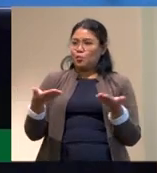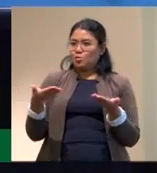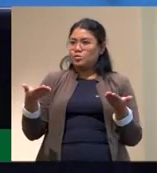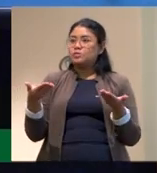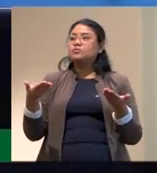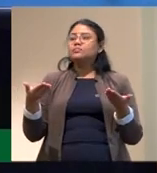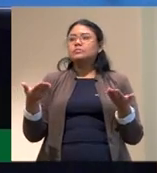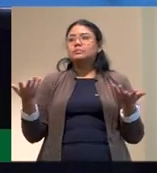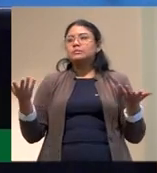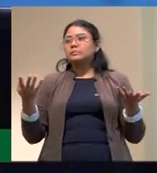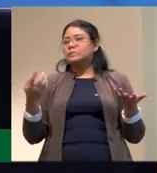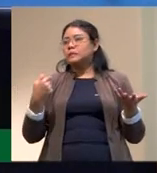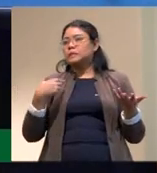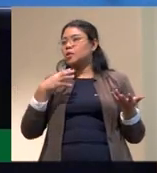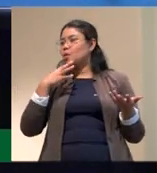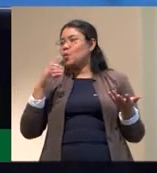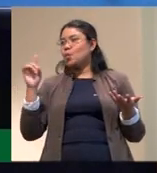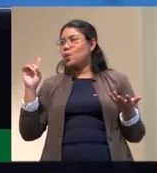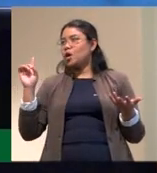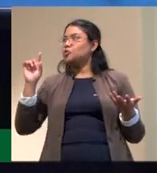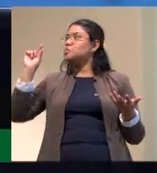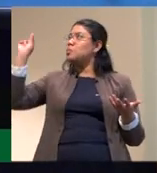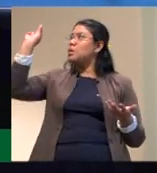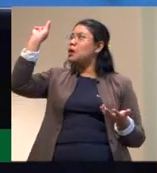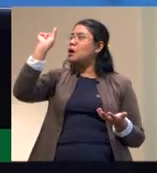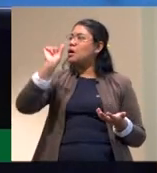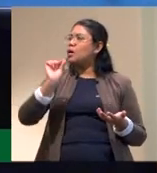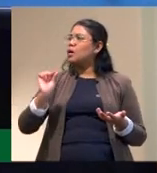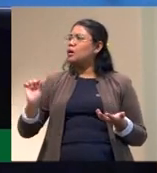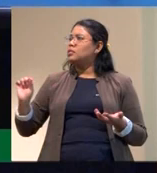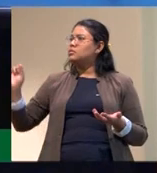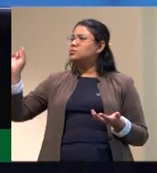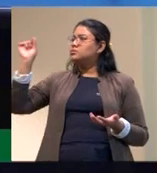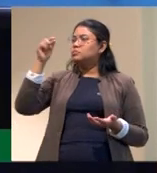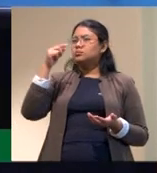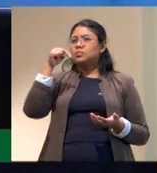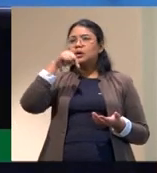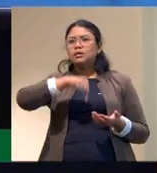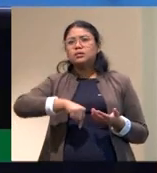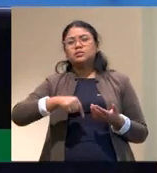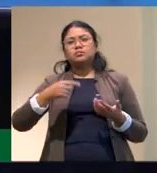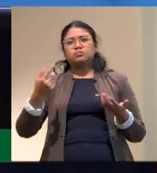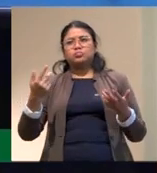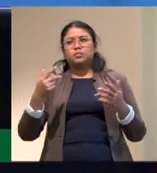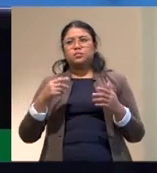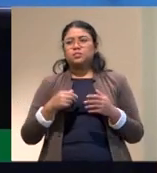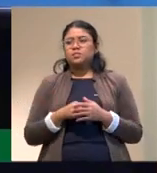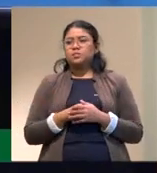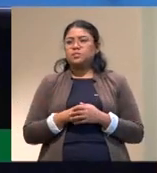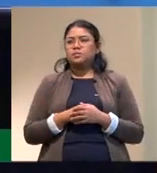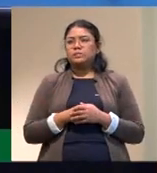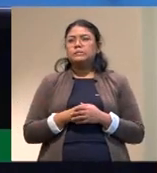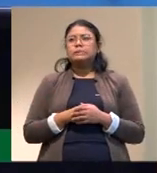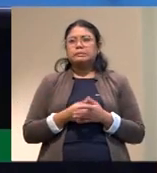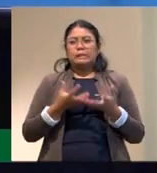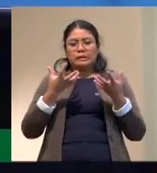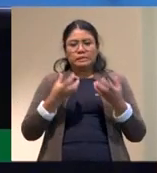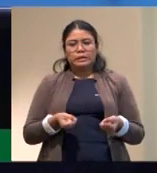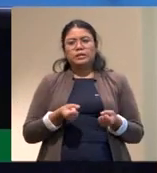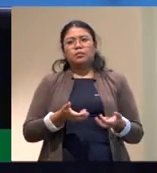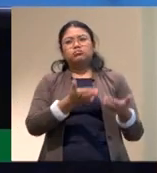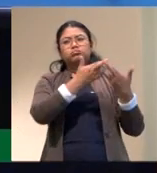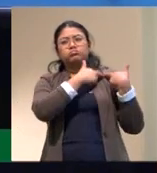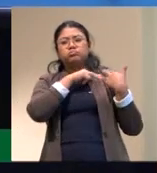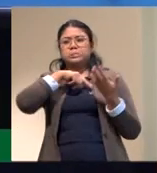Eu desconheço outra capital brasileira que tenha feito, tomado na mão, encarado o desafio de